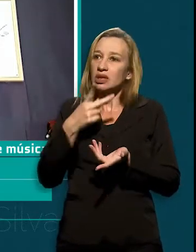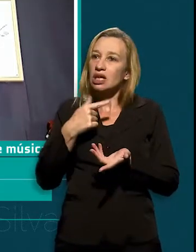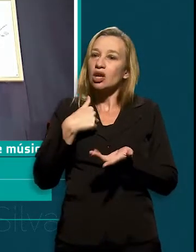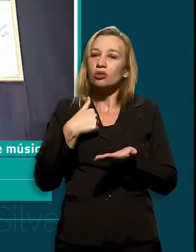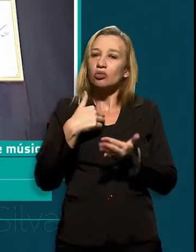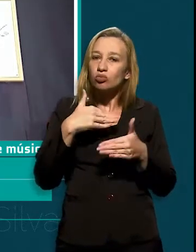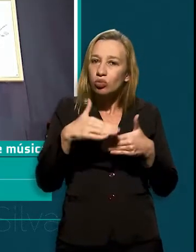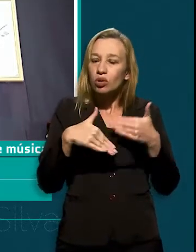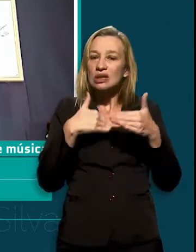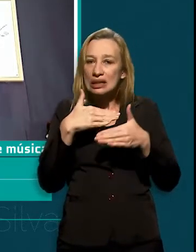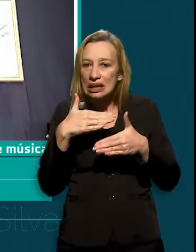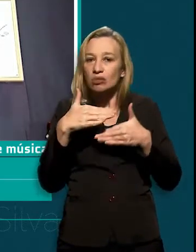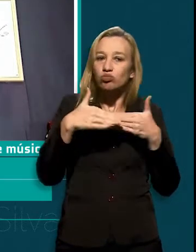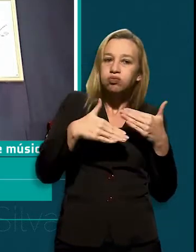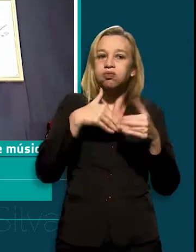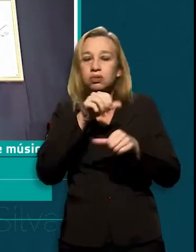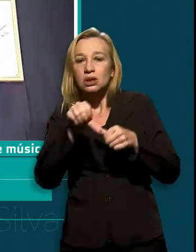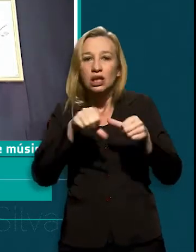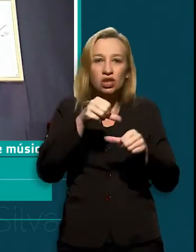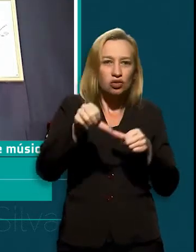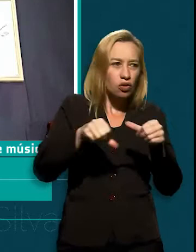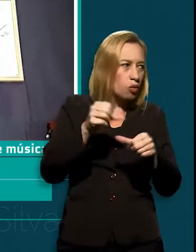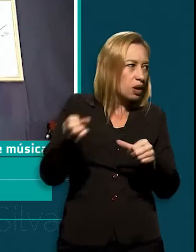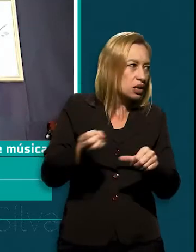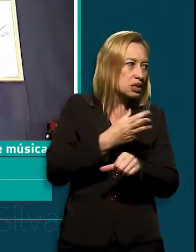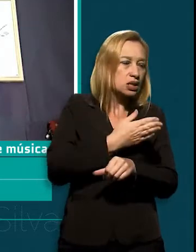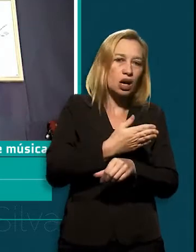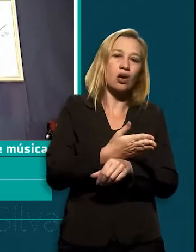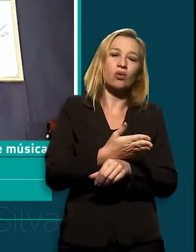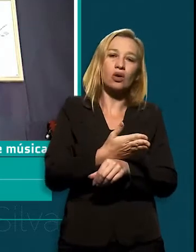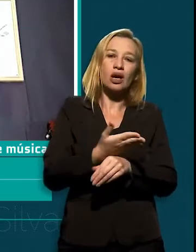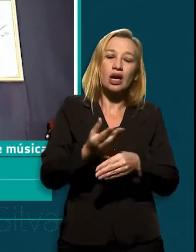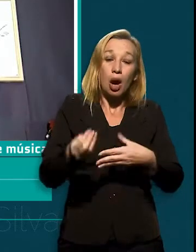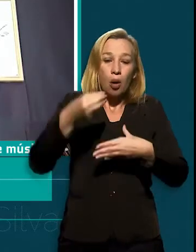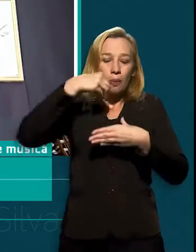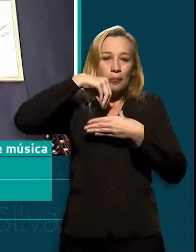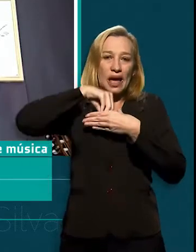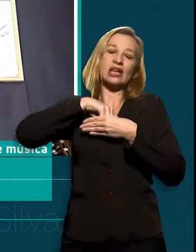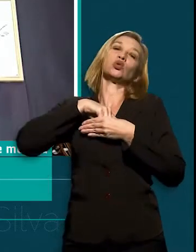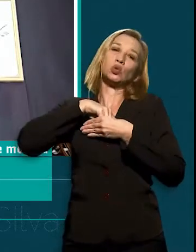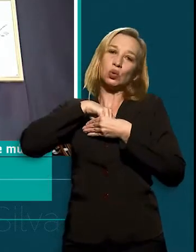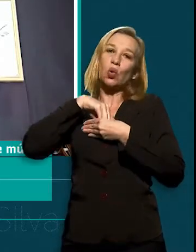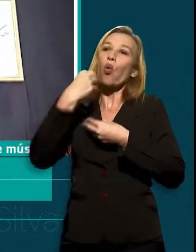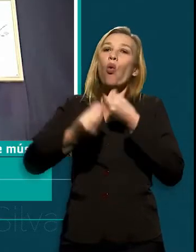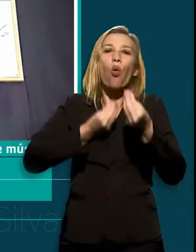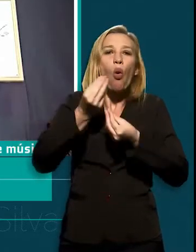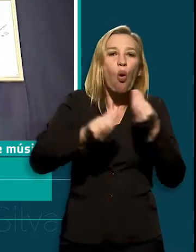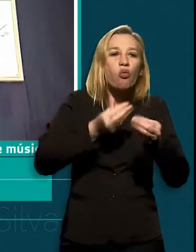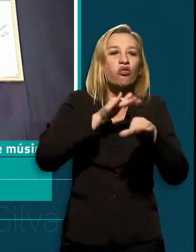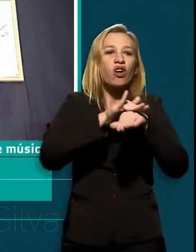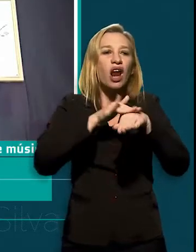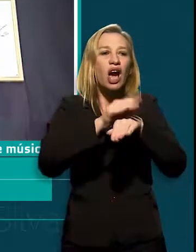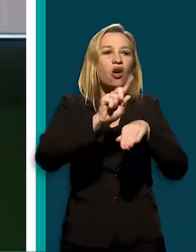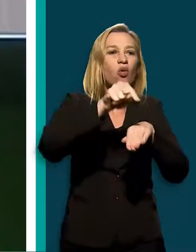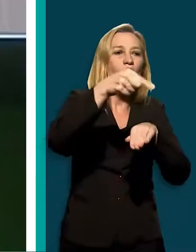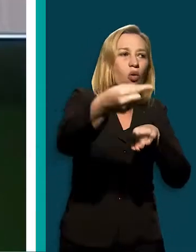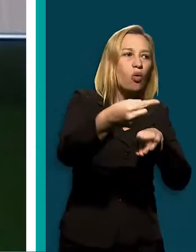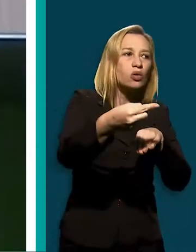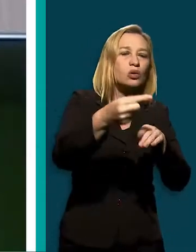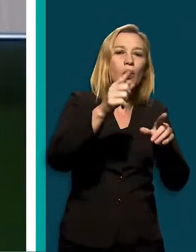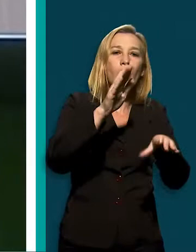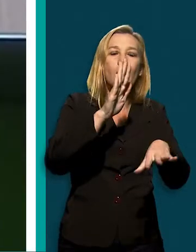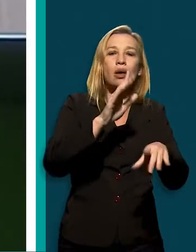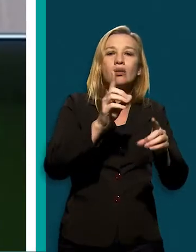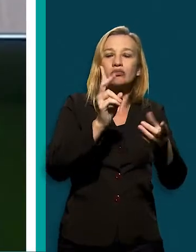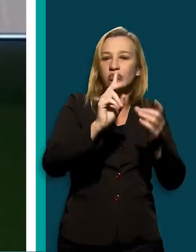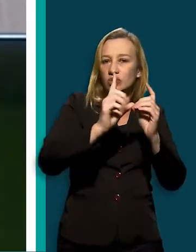você que estou passando pelo processo de transformação, é algo muito interno, sabe? Como tratar o outro, mesmo